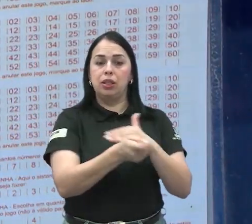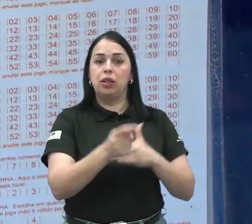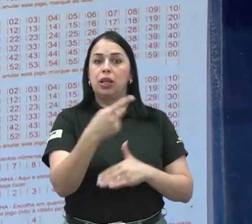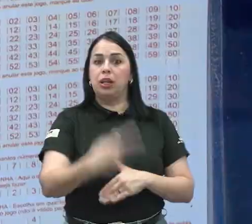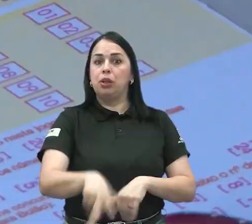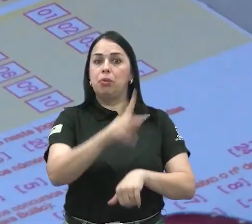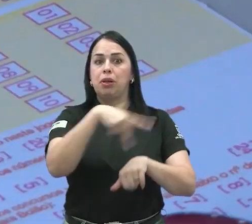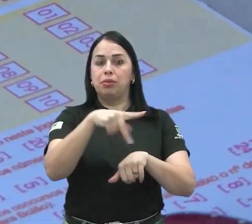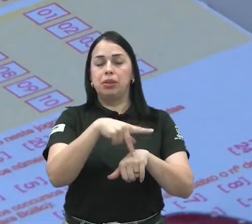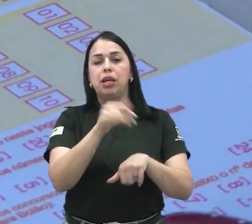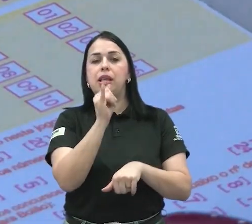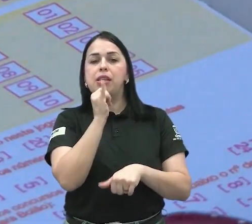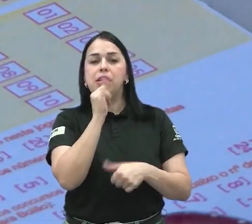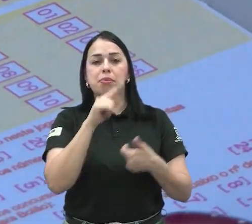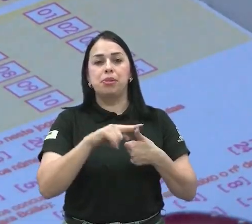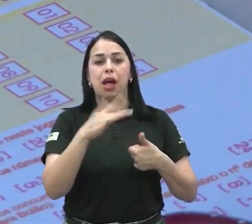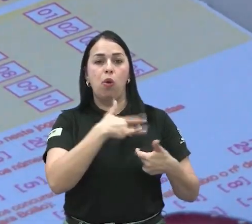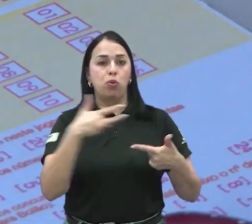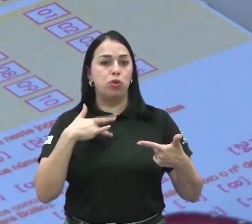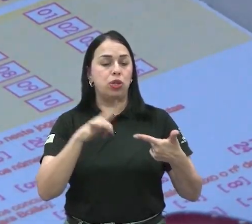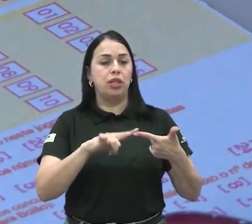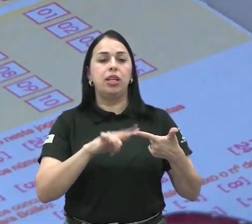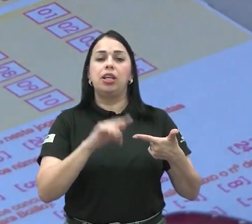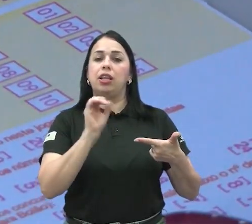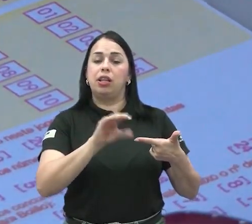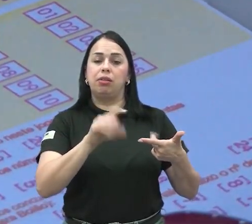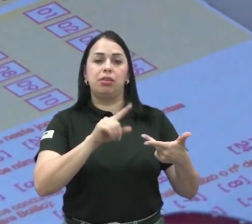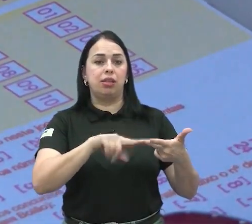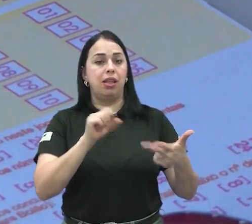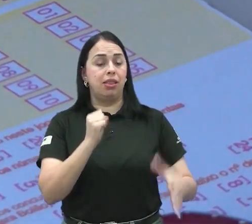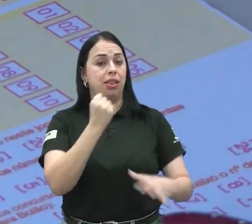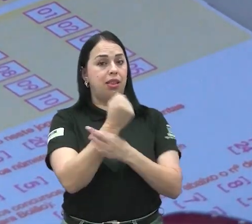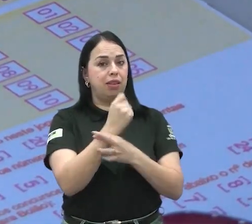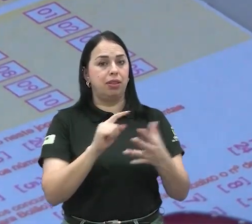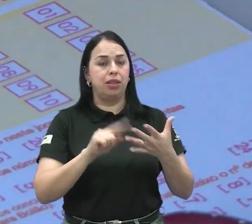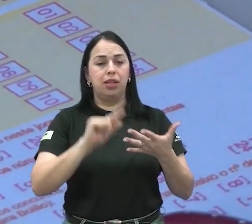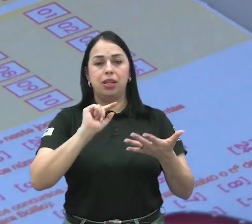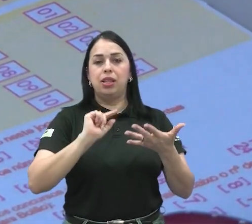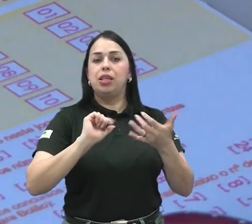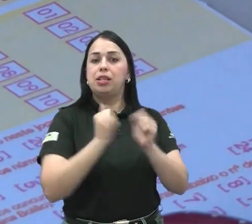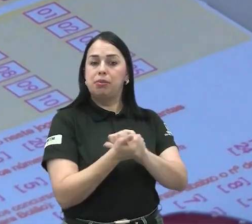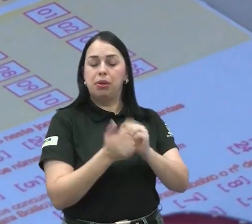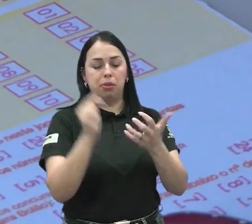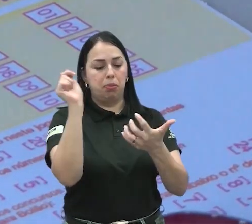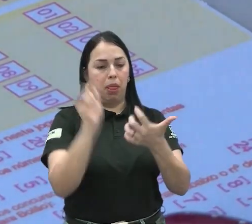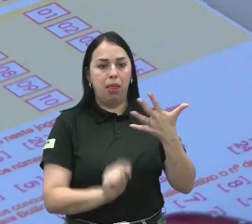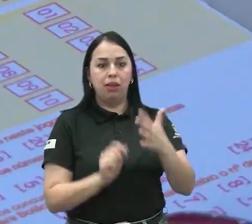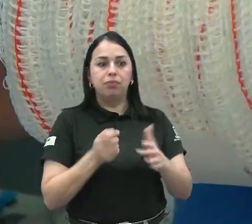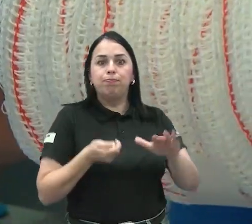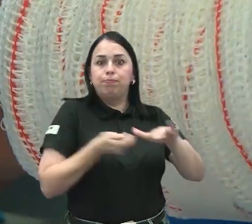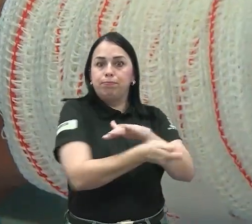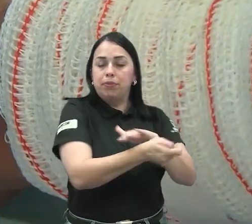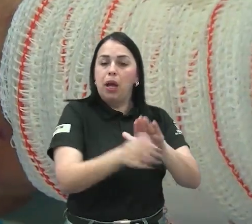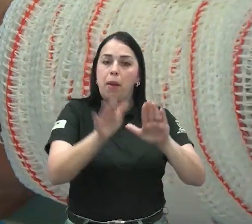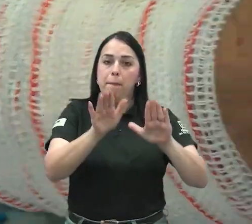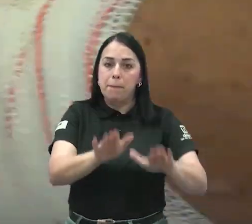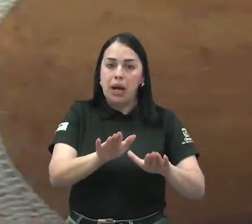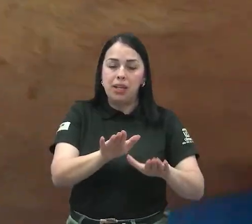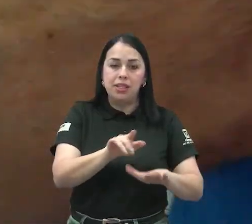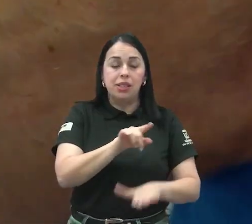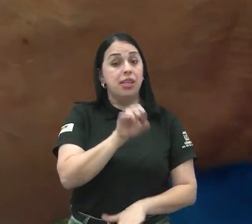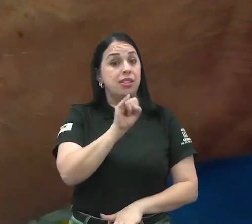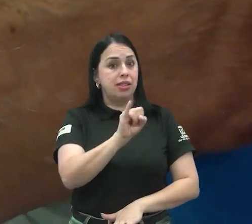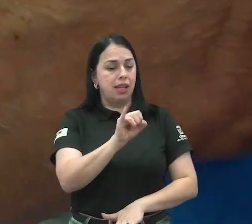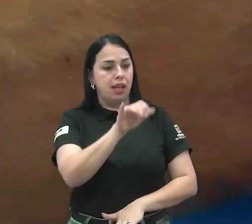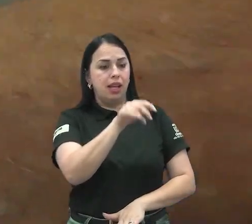investimento no país em áreas como saúde, educação, segurança, esportes e outras. Mas e se